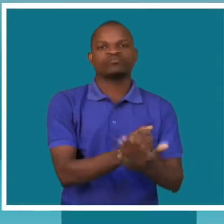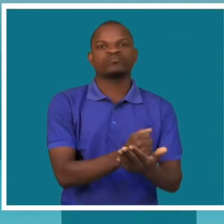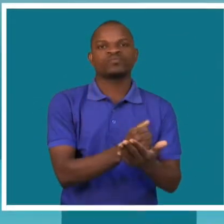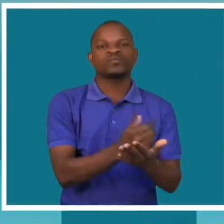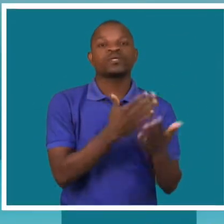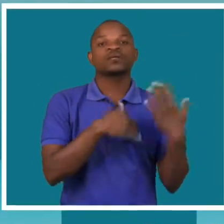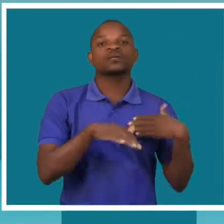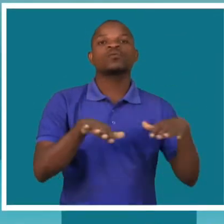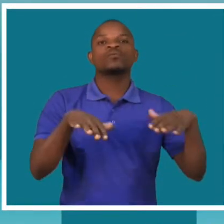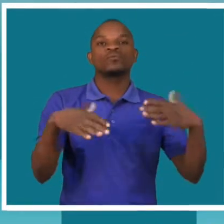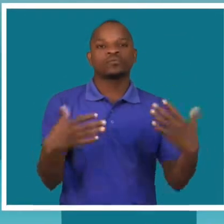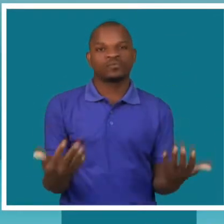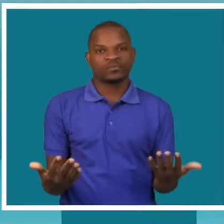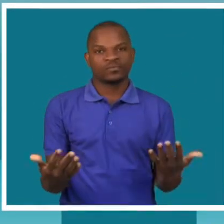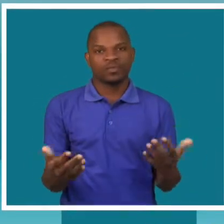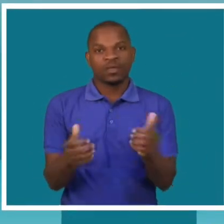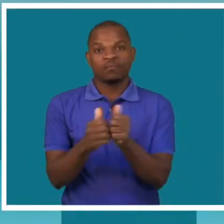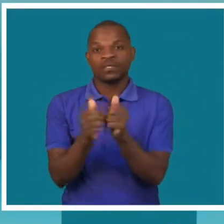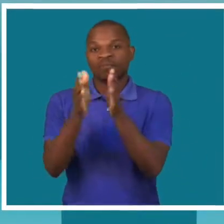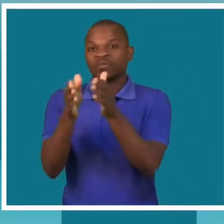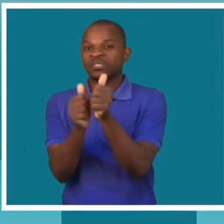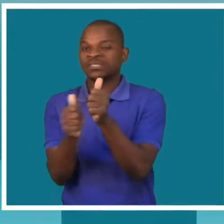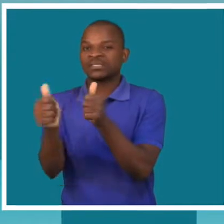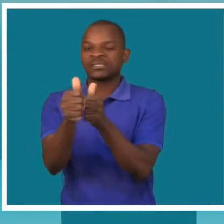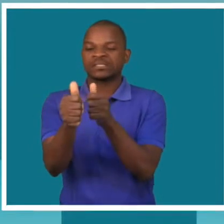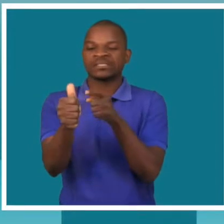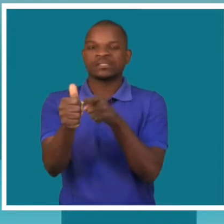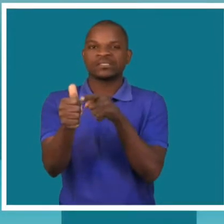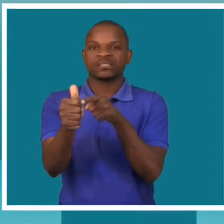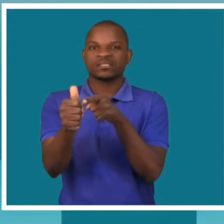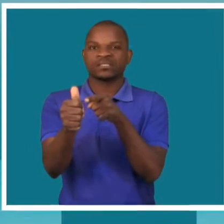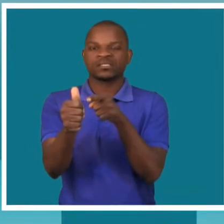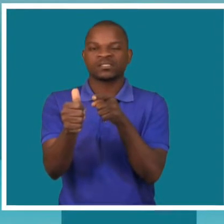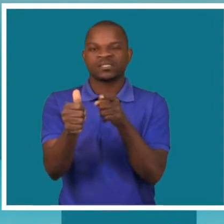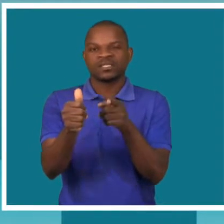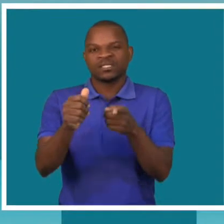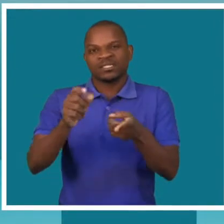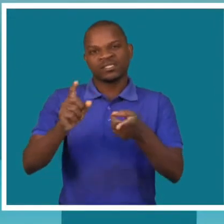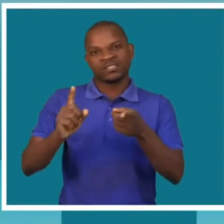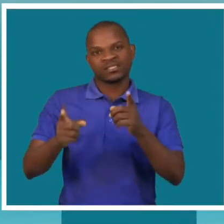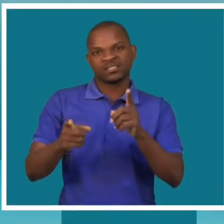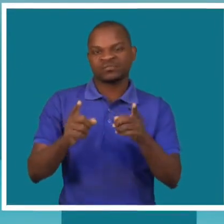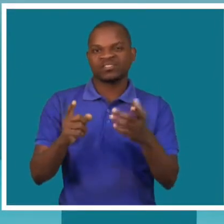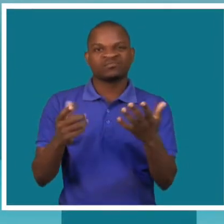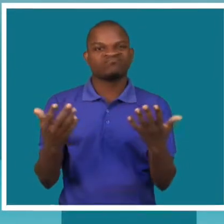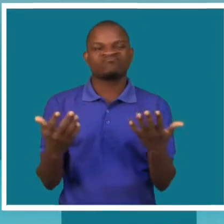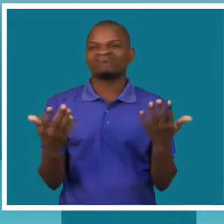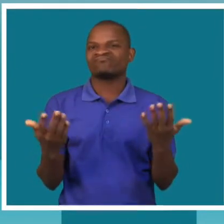aquilo que ele quer. A gente, muitas das vezes,